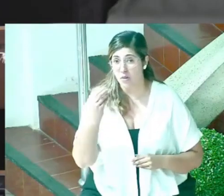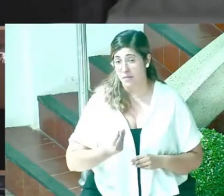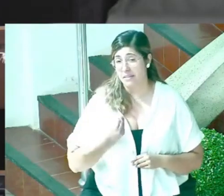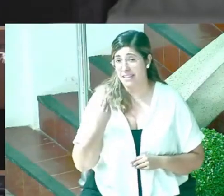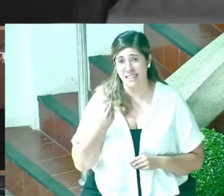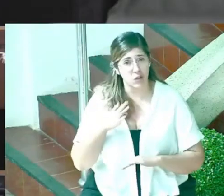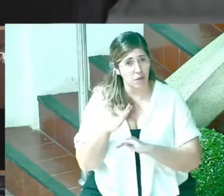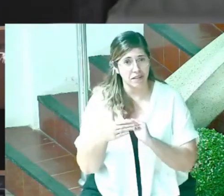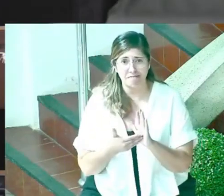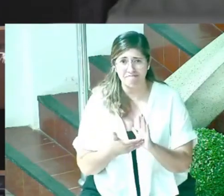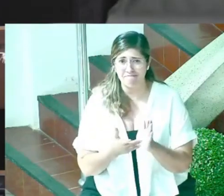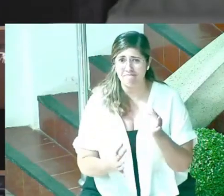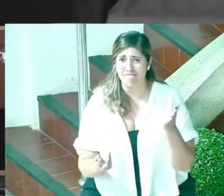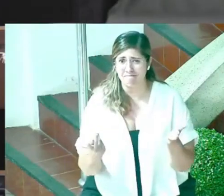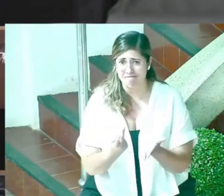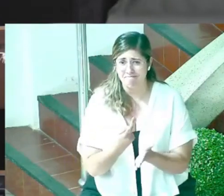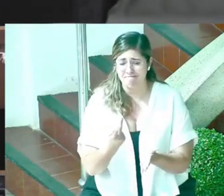daquilo que eu cometi.